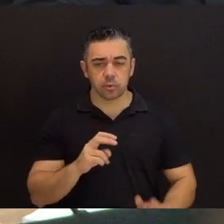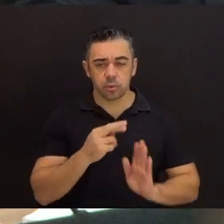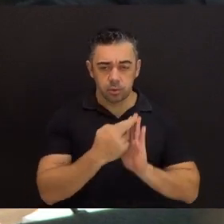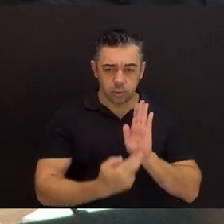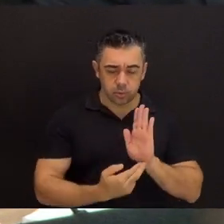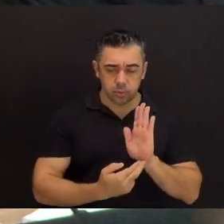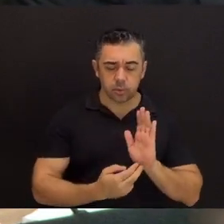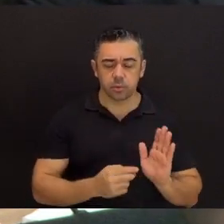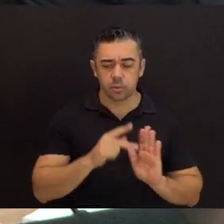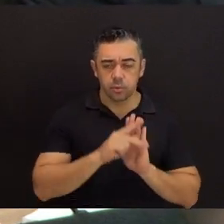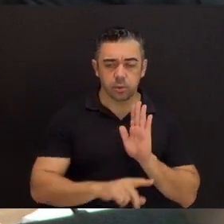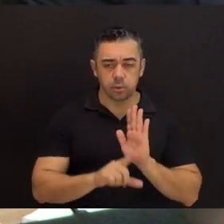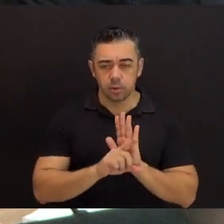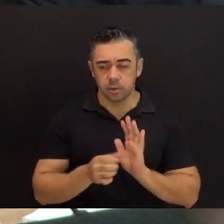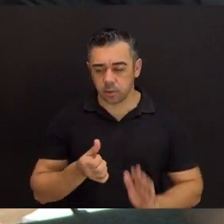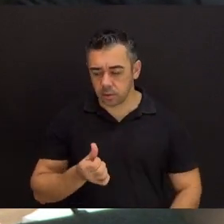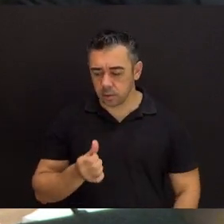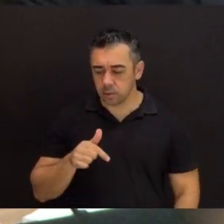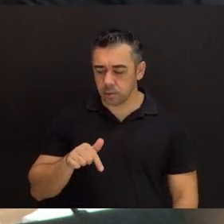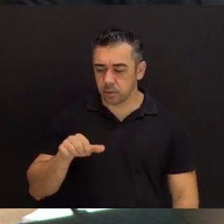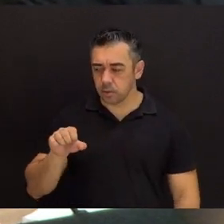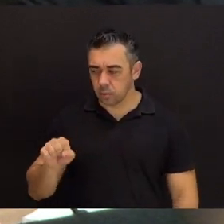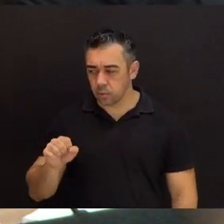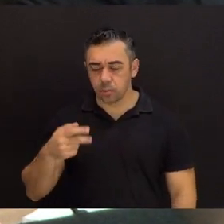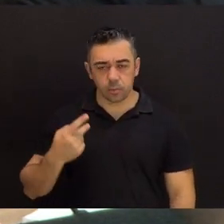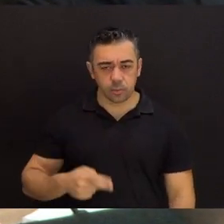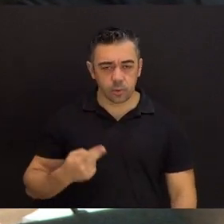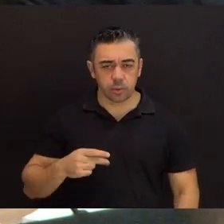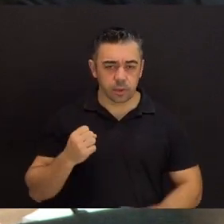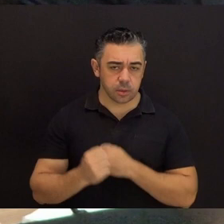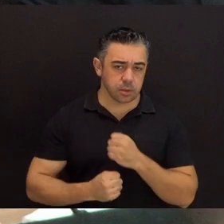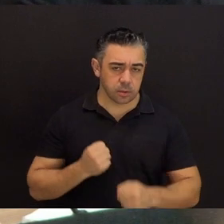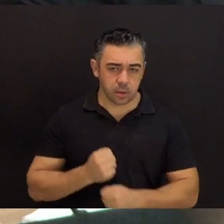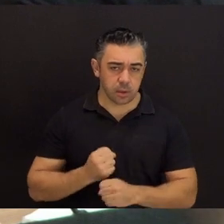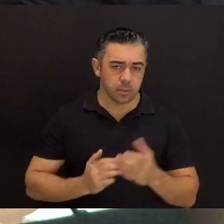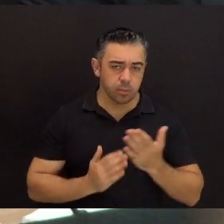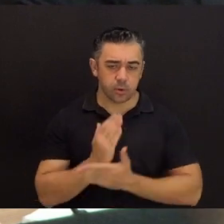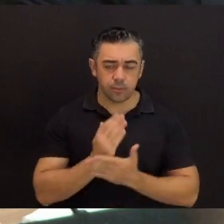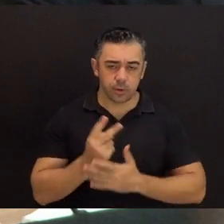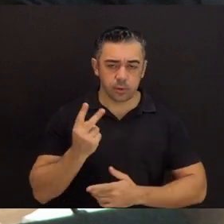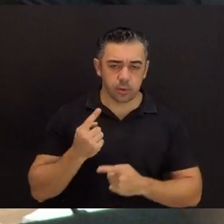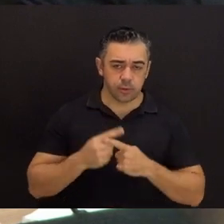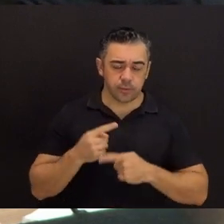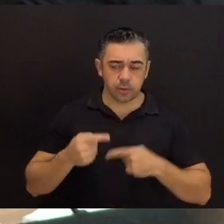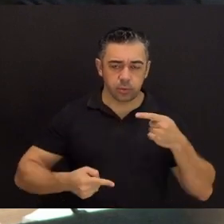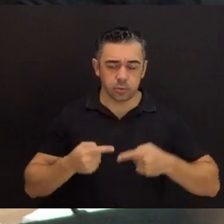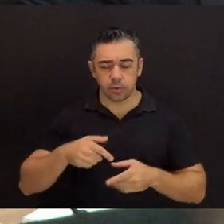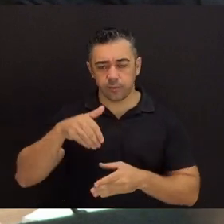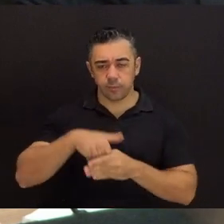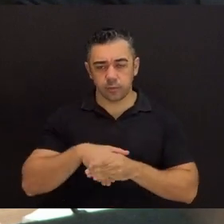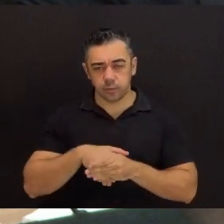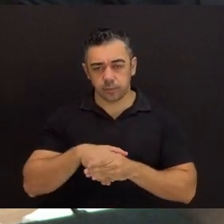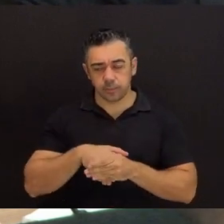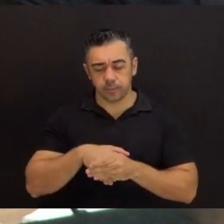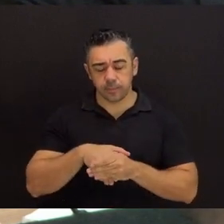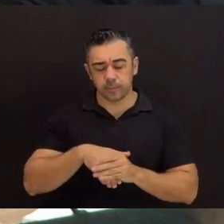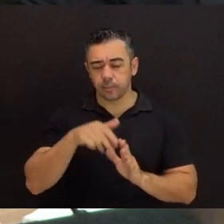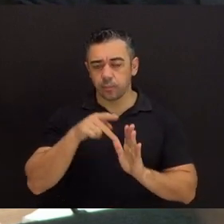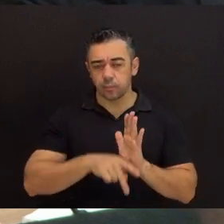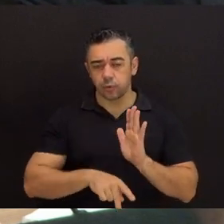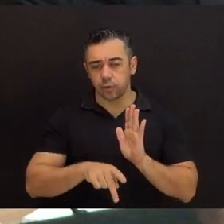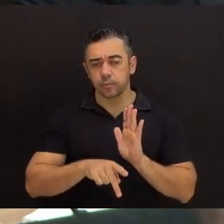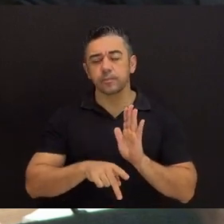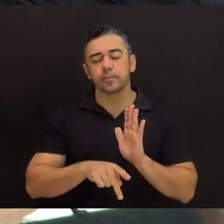lei 678 este ano também foram aprovados de segundo turno discussão e votação ou para os projetos